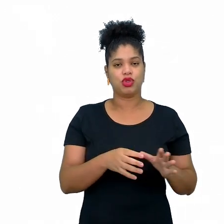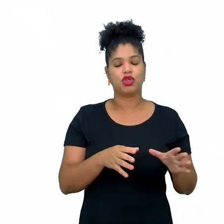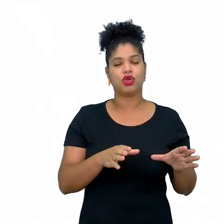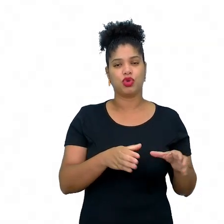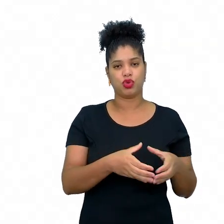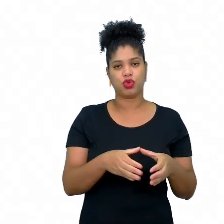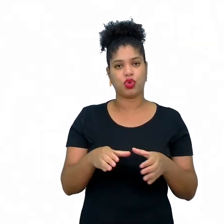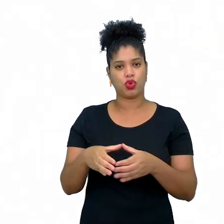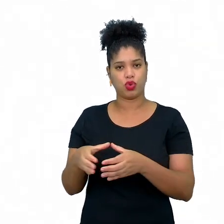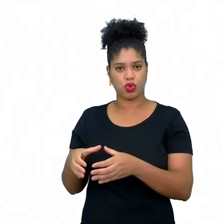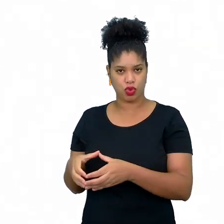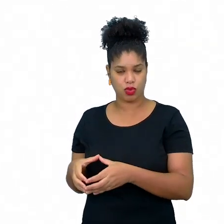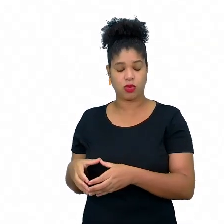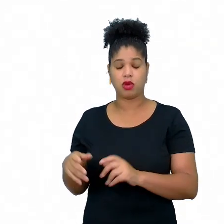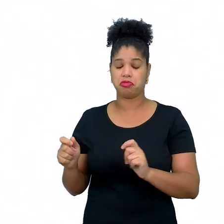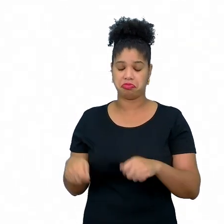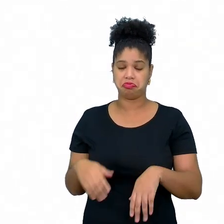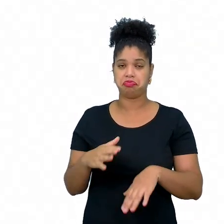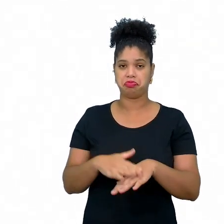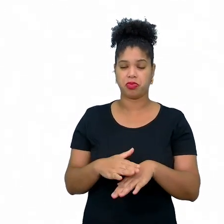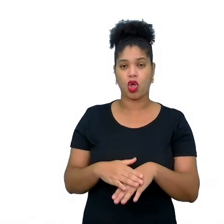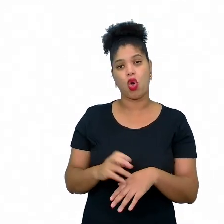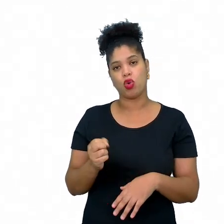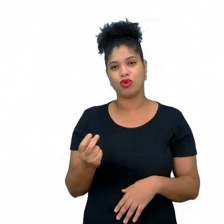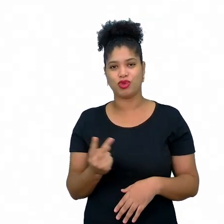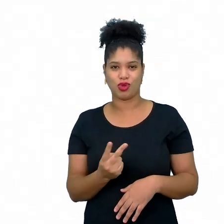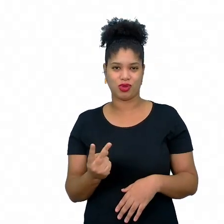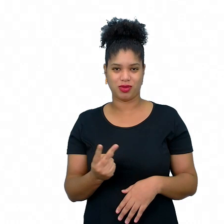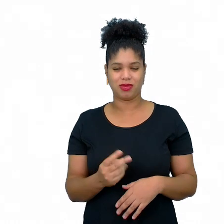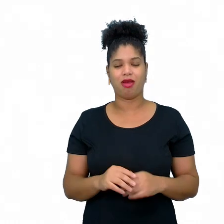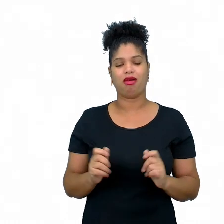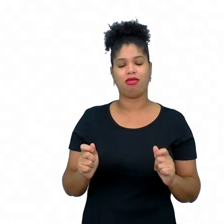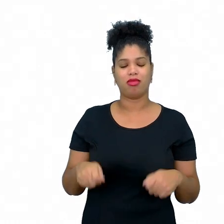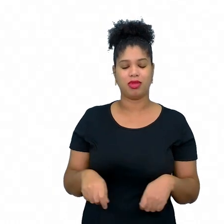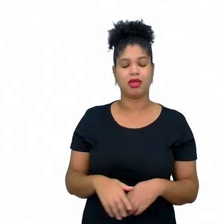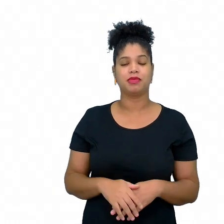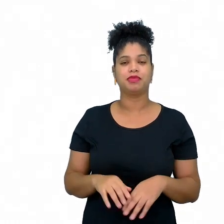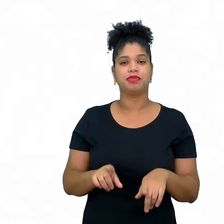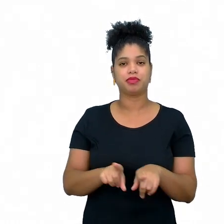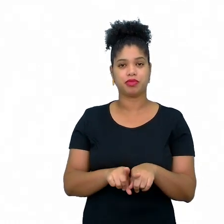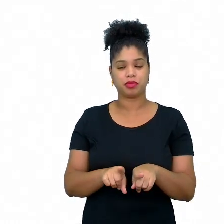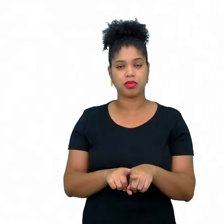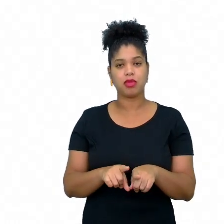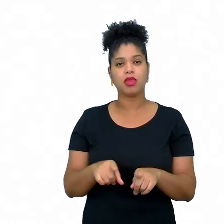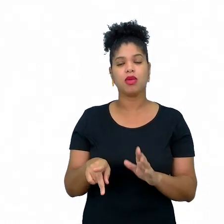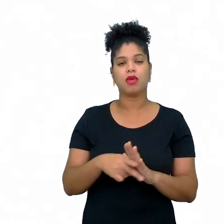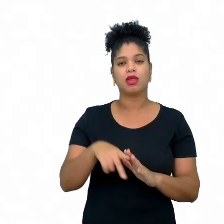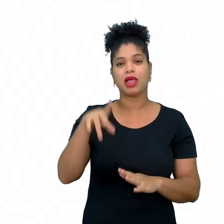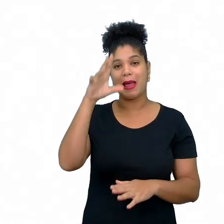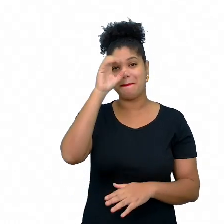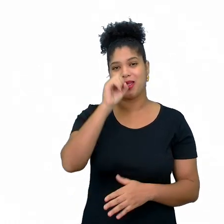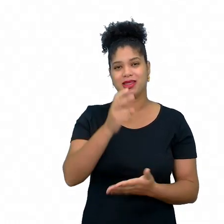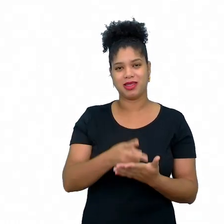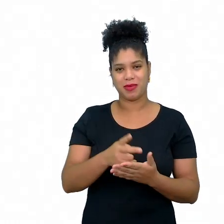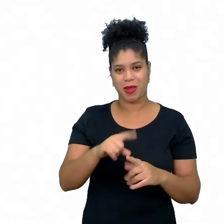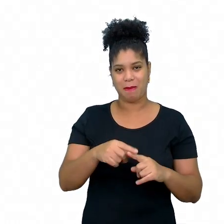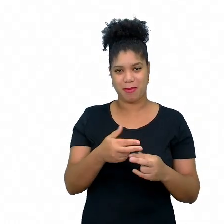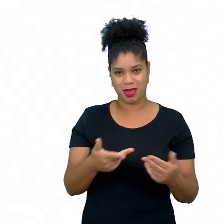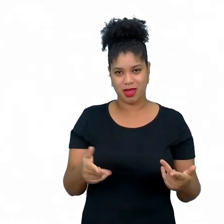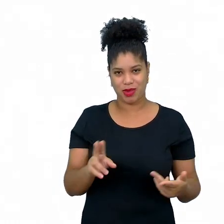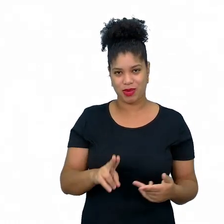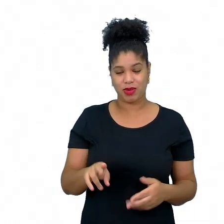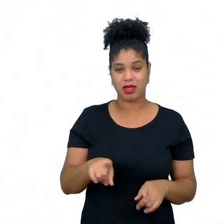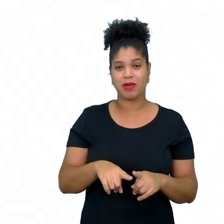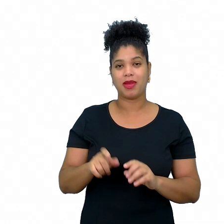até individual e em grupo, né? Essa resolução de atividades no material Aprender Sempre, e posso também elaborar um